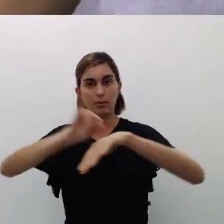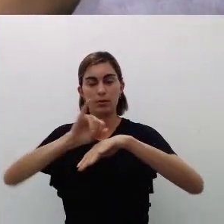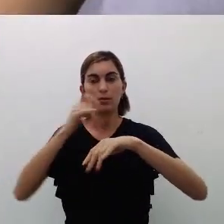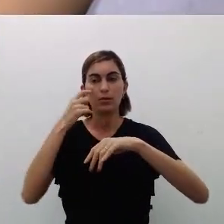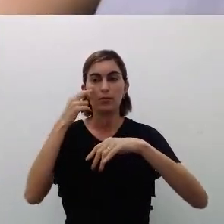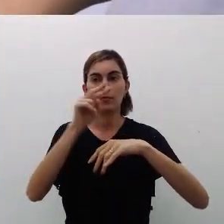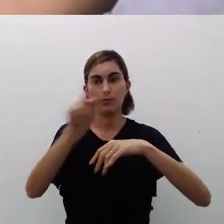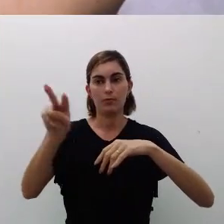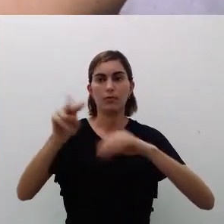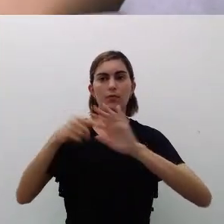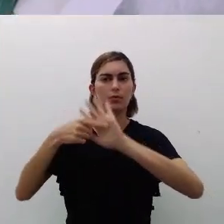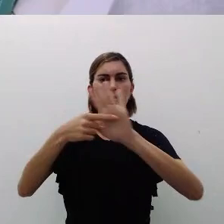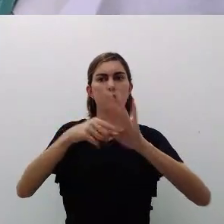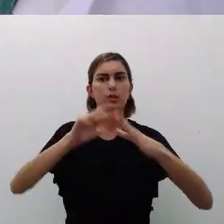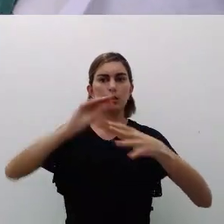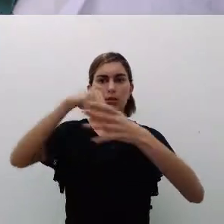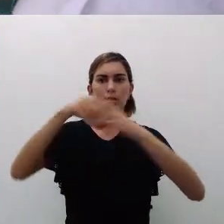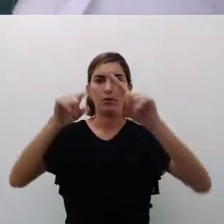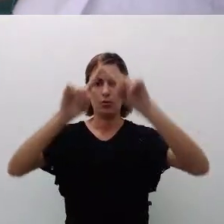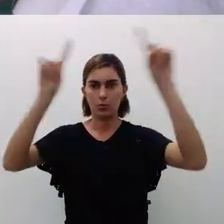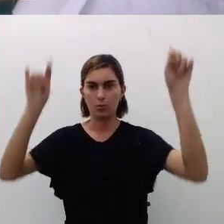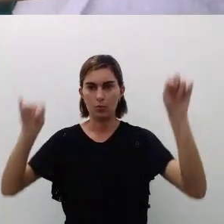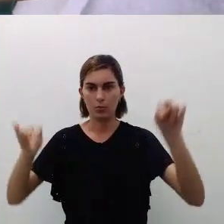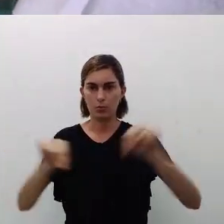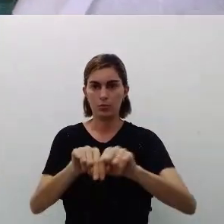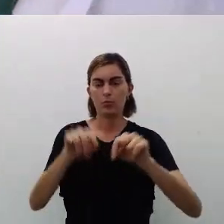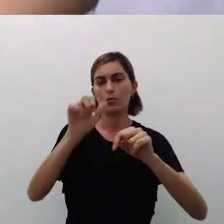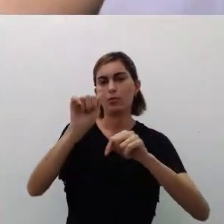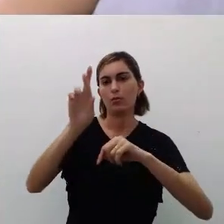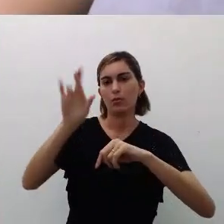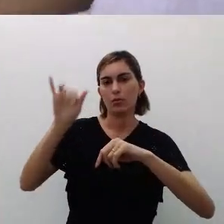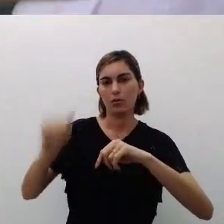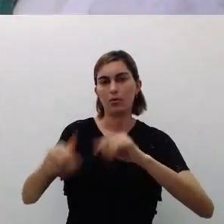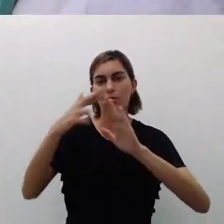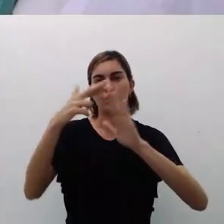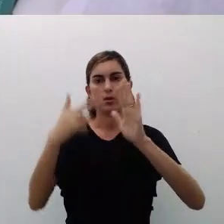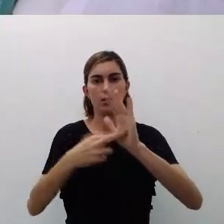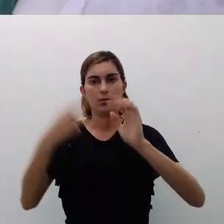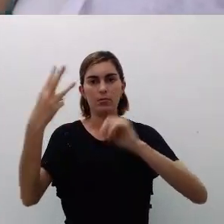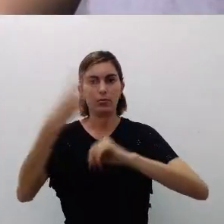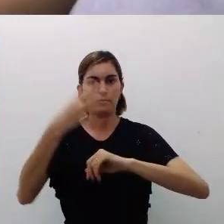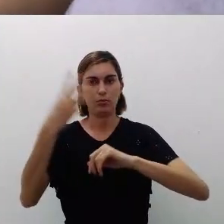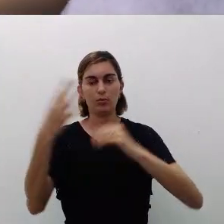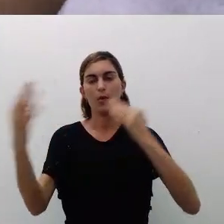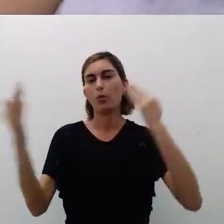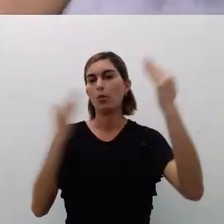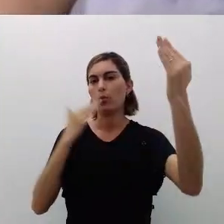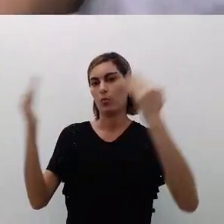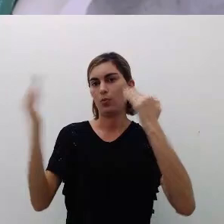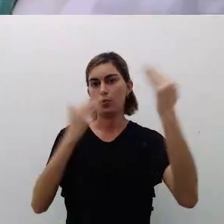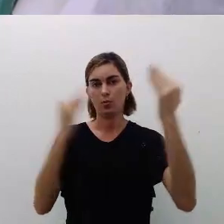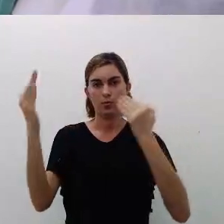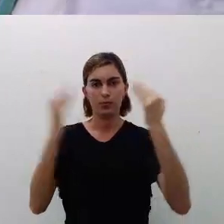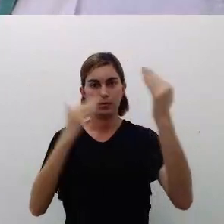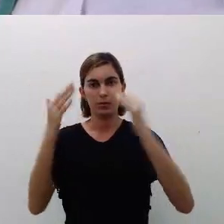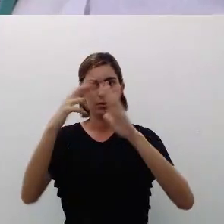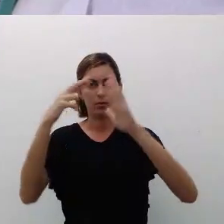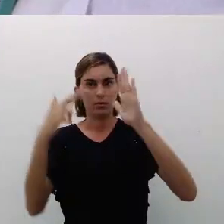do enquadramento de uma medida áurea do que da regra dos terços, comparando as regras de